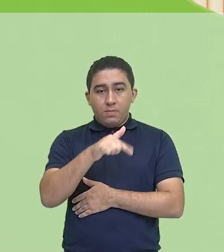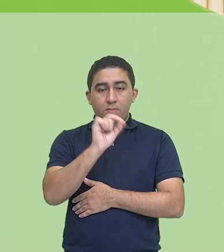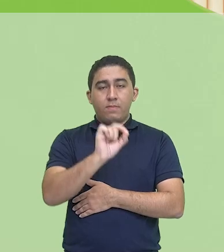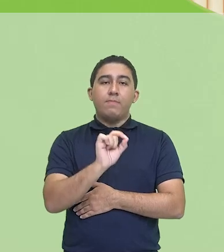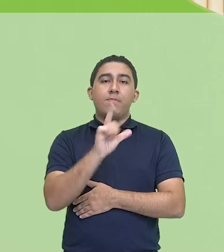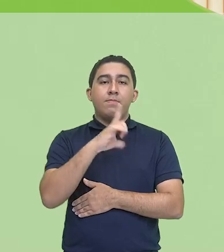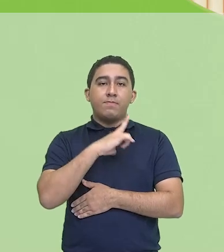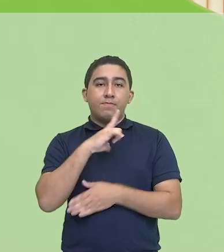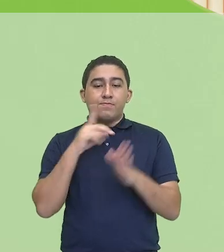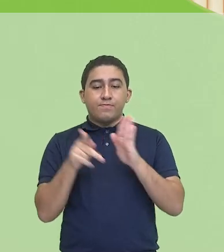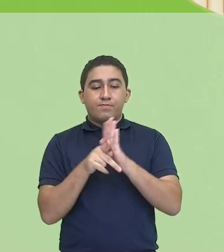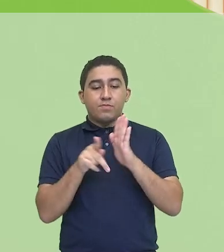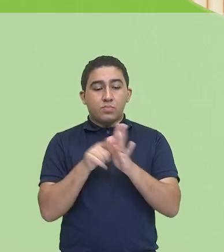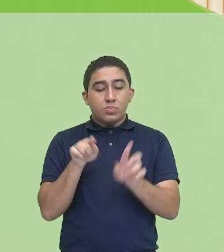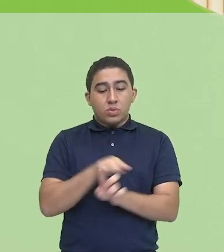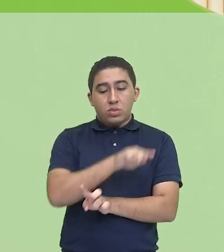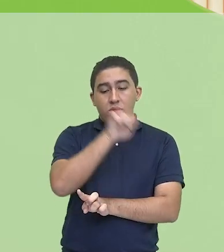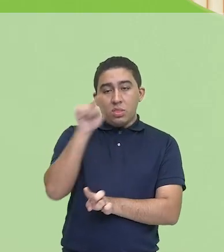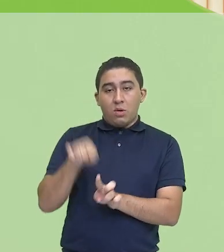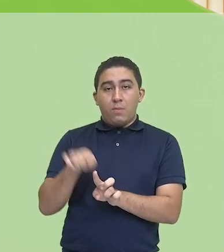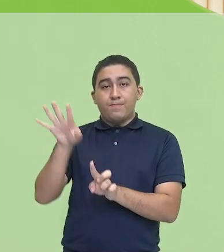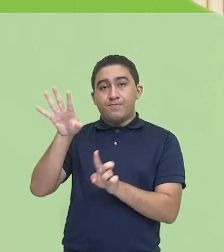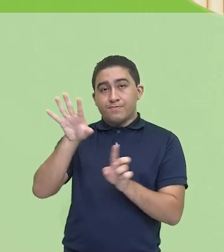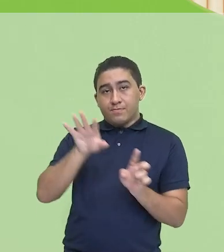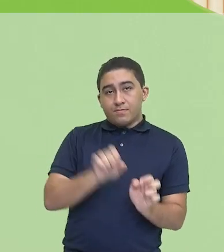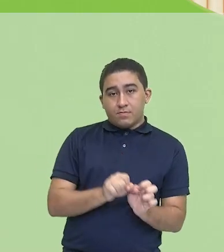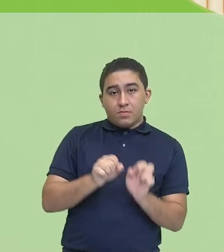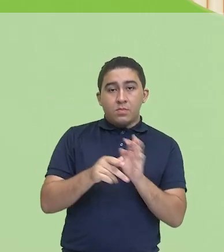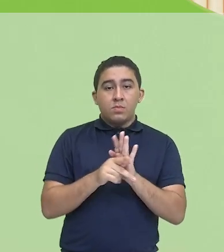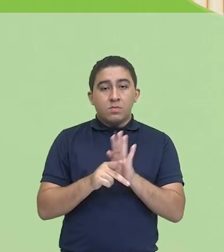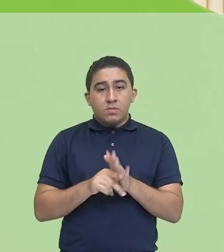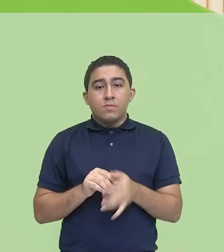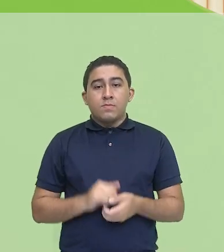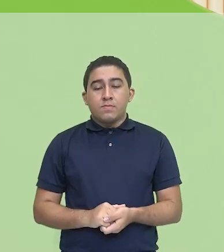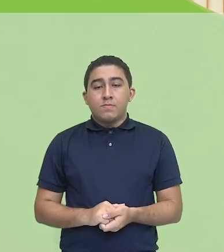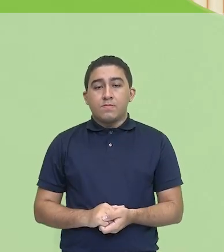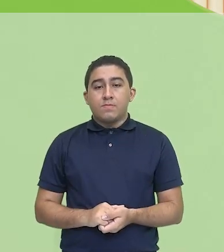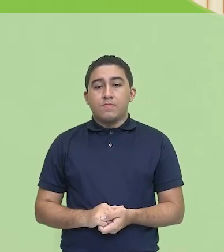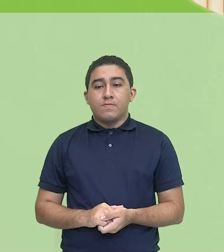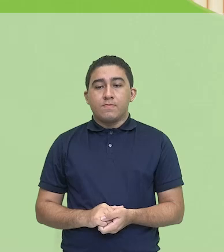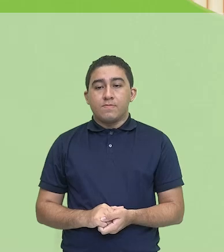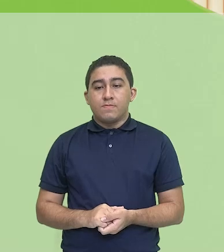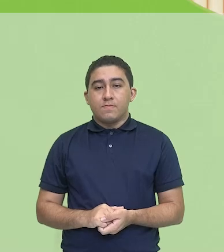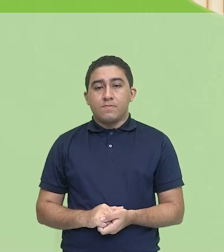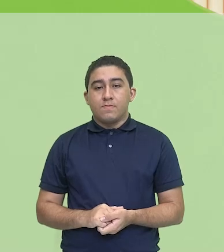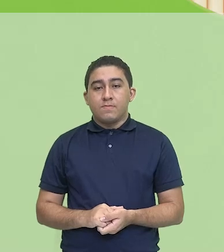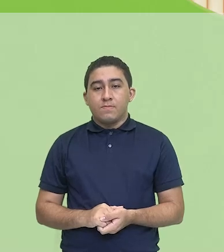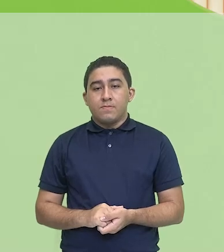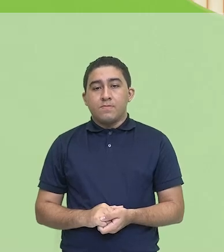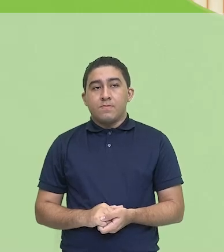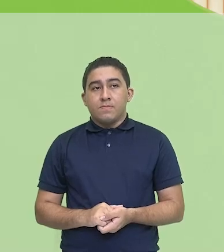consumido na parte do ciclo de Kelvin, parte dele vai ser consumido no ciclo de Kelvin,